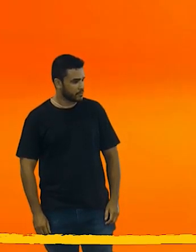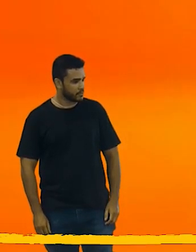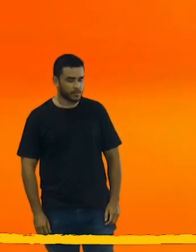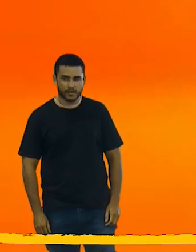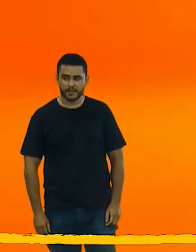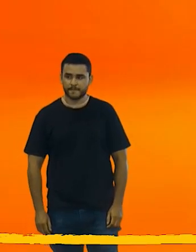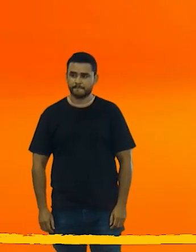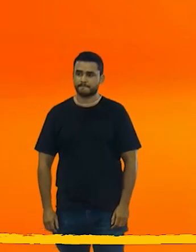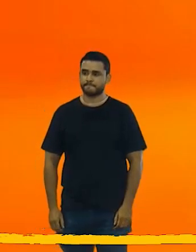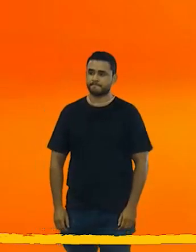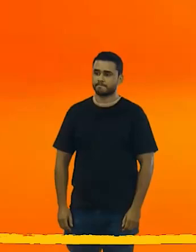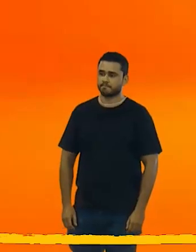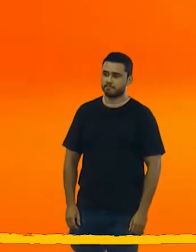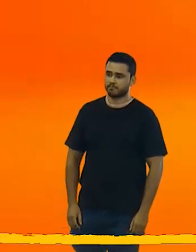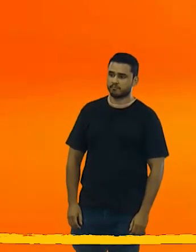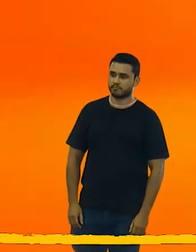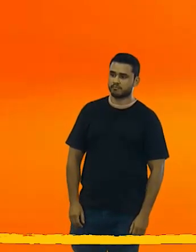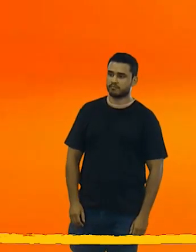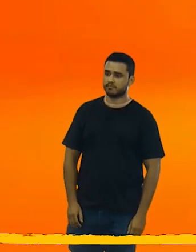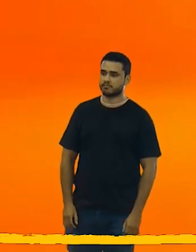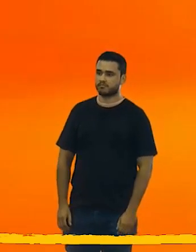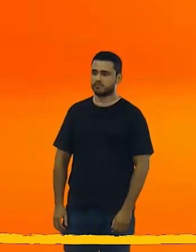aqui, 5,